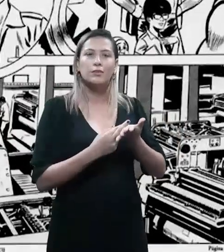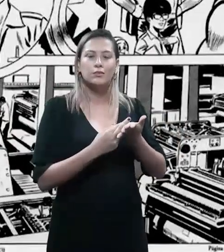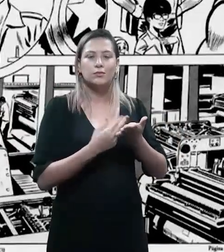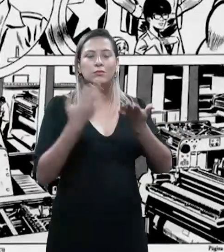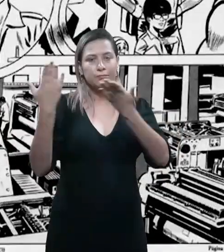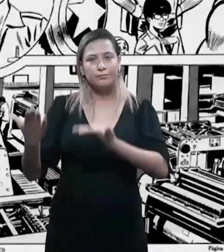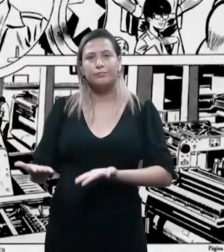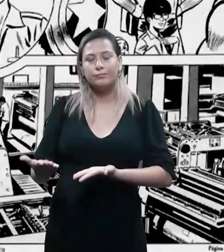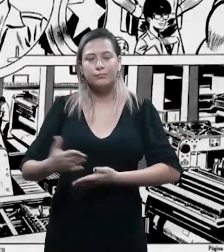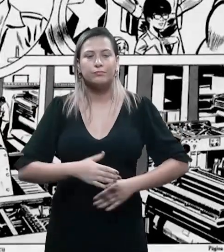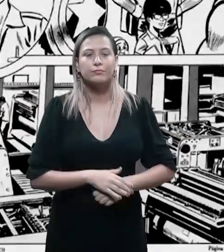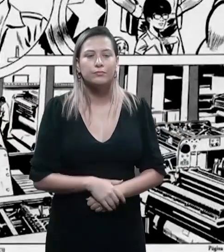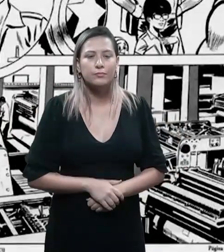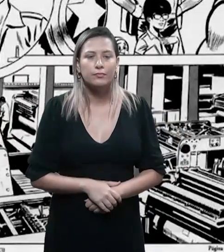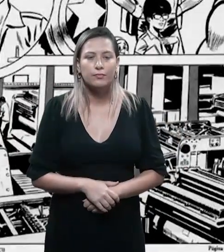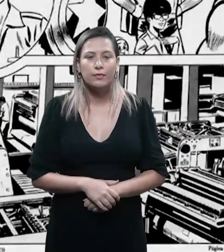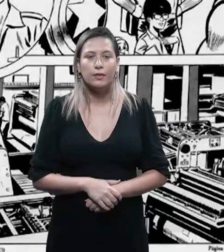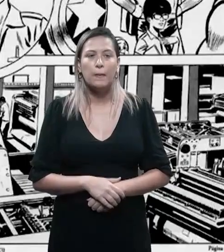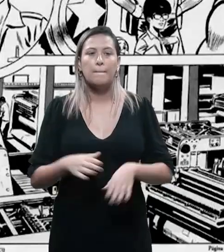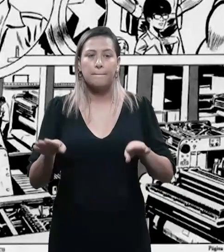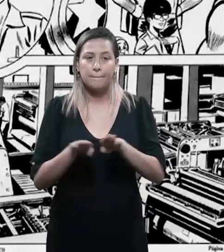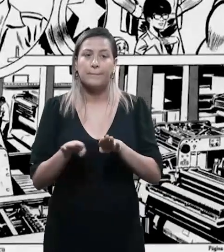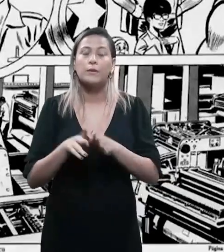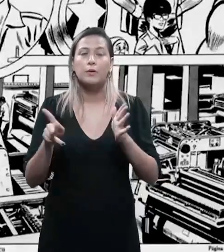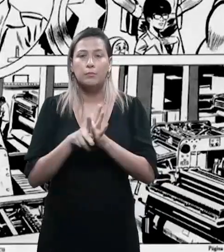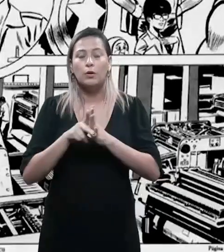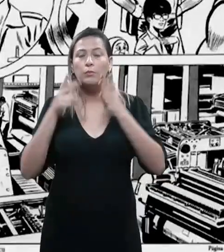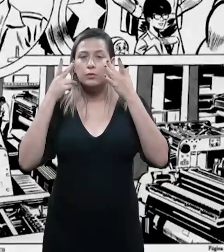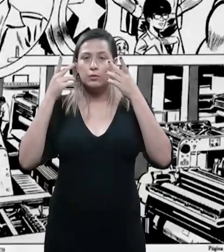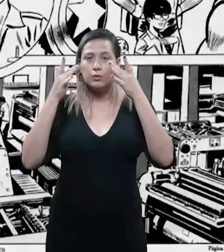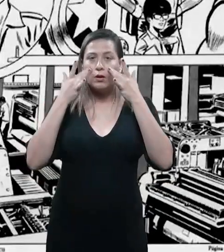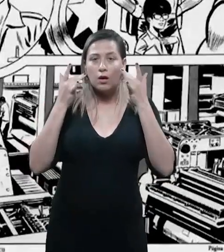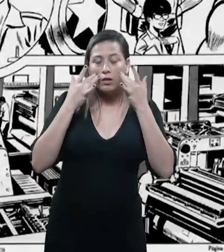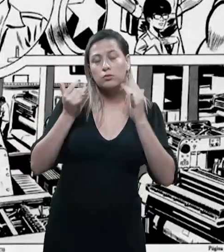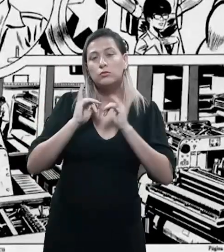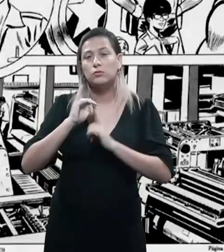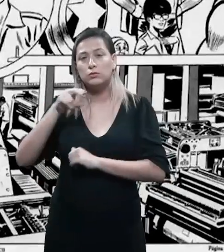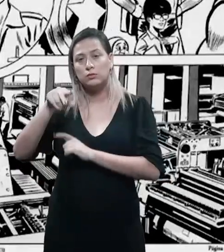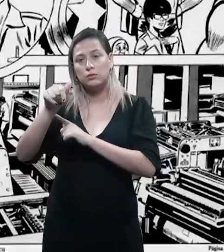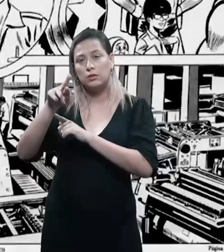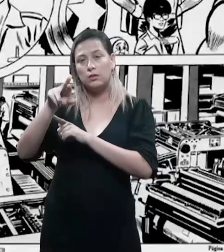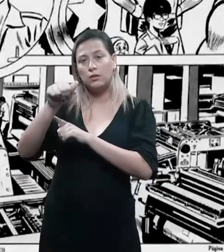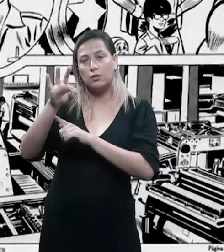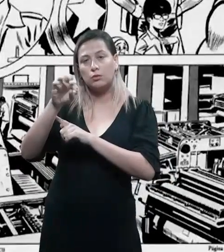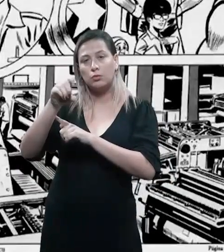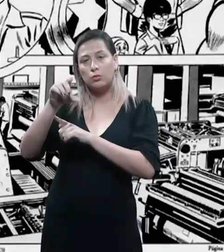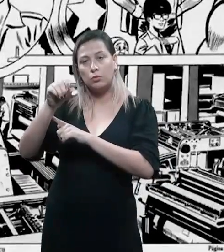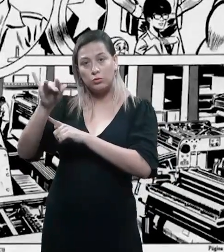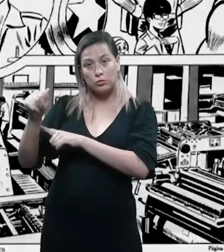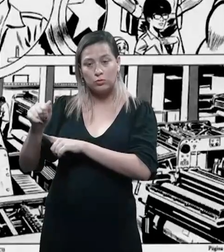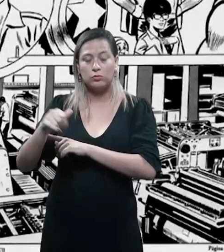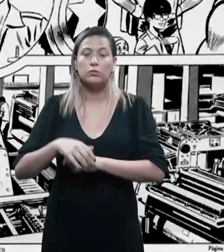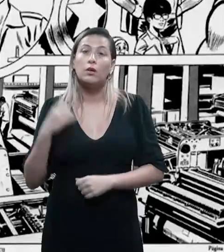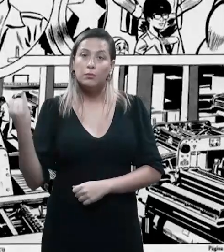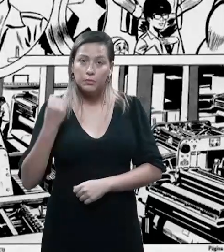em quadrinhos também são artes da narratologia, e elas também devem seguir uma sequência. Elas